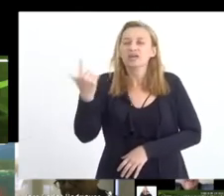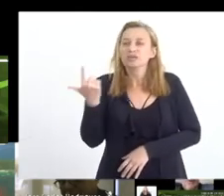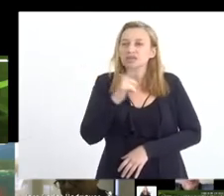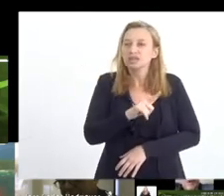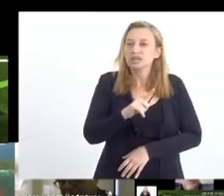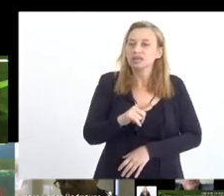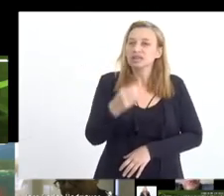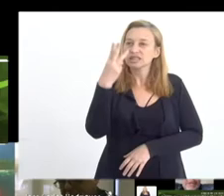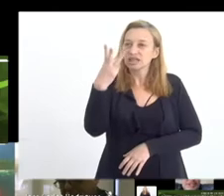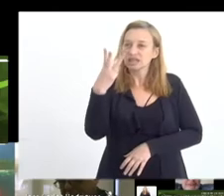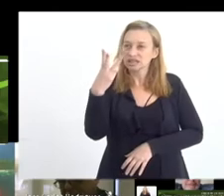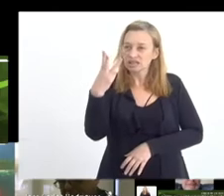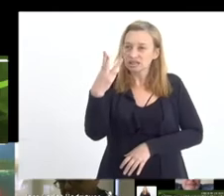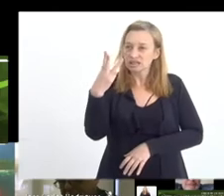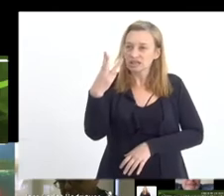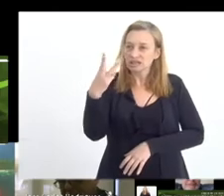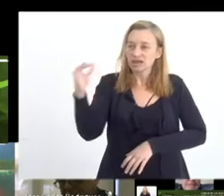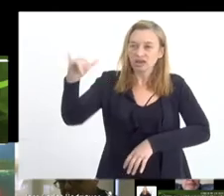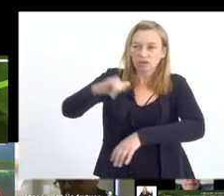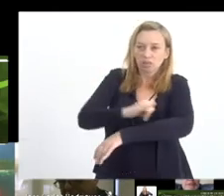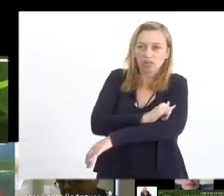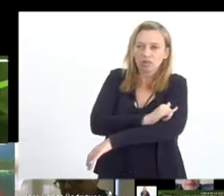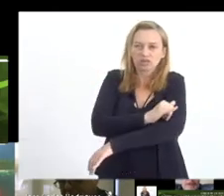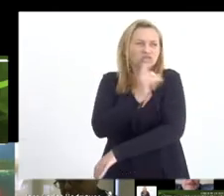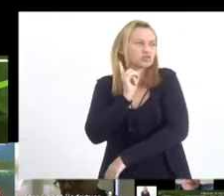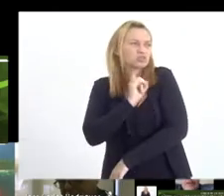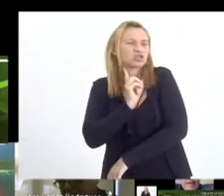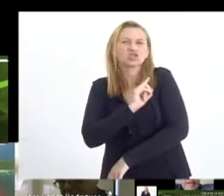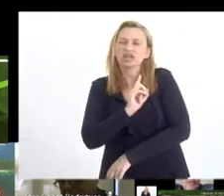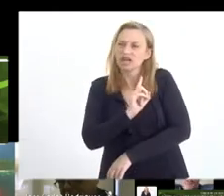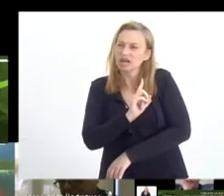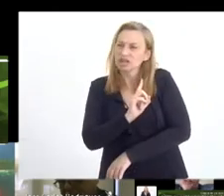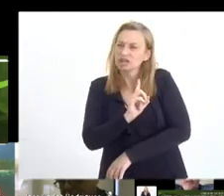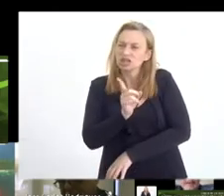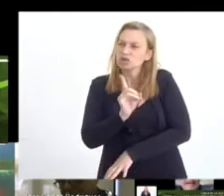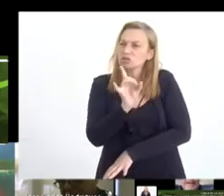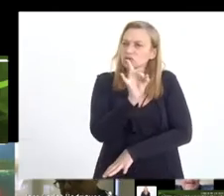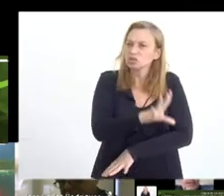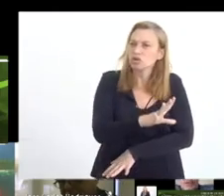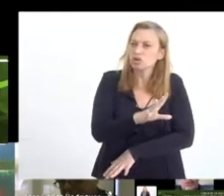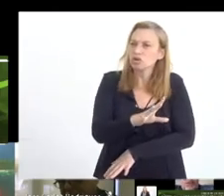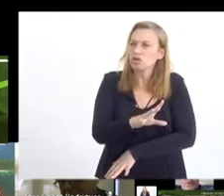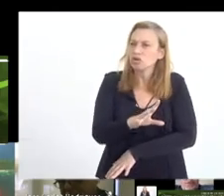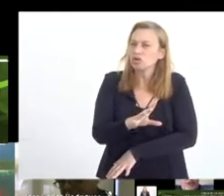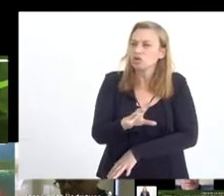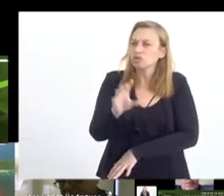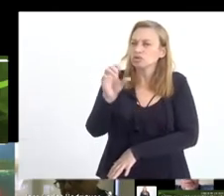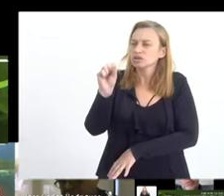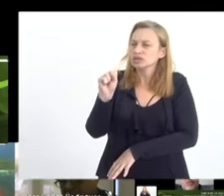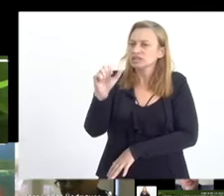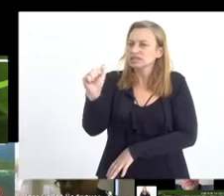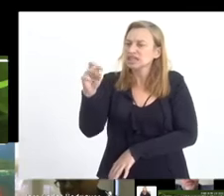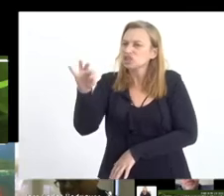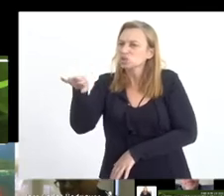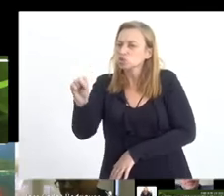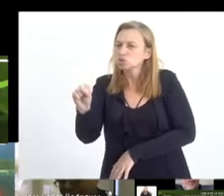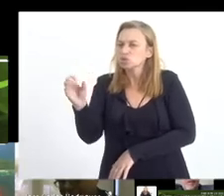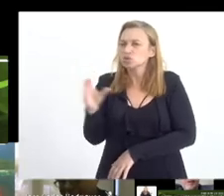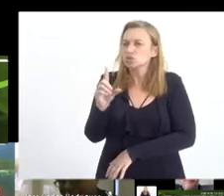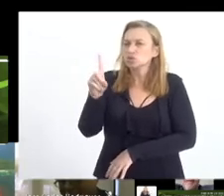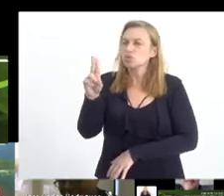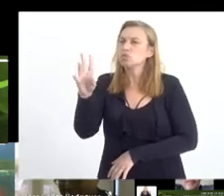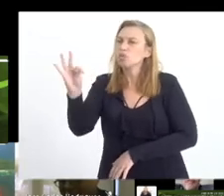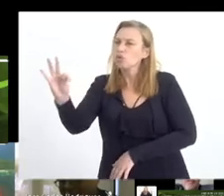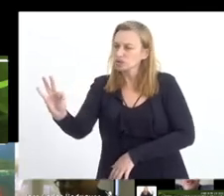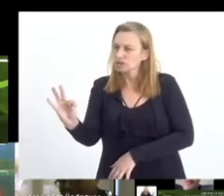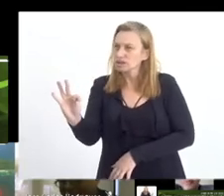3 aeroportos de Minas Gerais. Não ficaria só com a joia da rainha, que o Santos Dumont é um aeroporto que todos nós somos apaixonados,